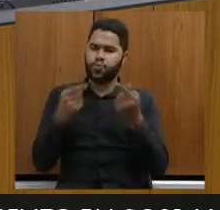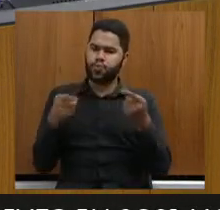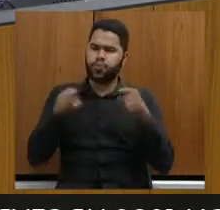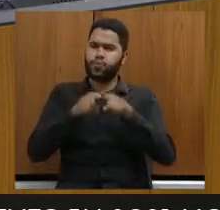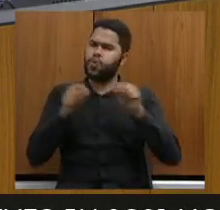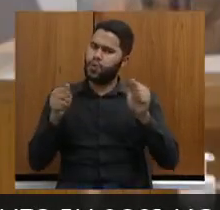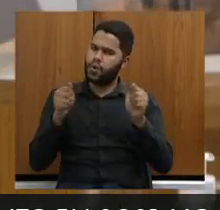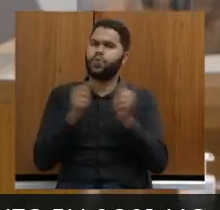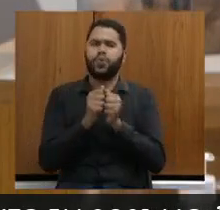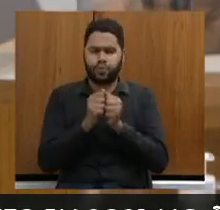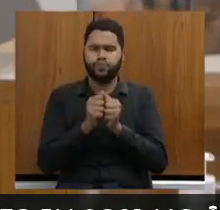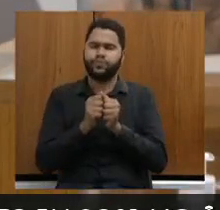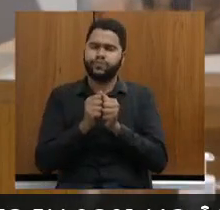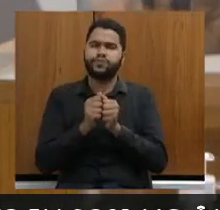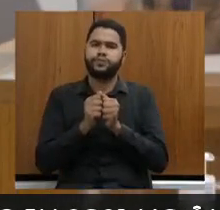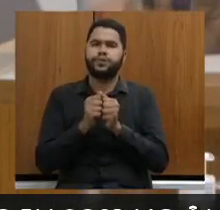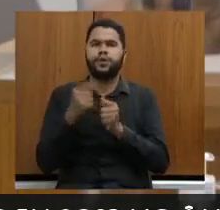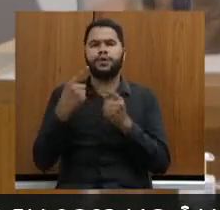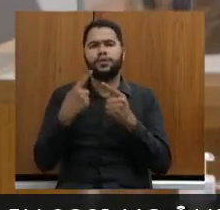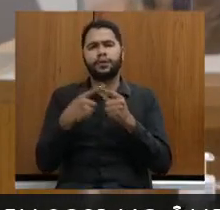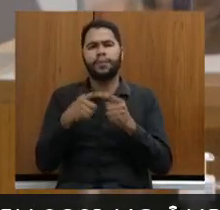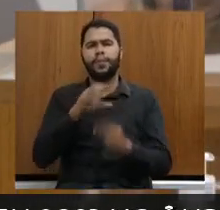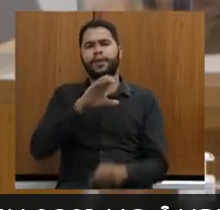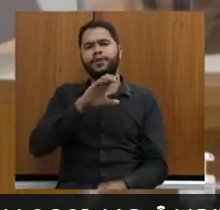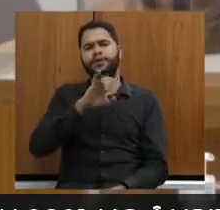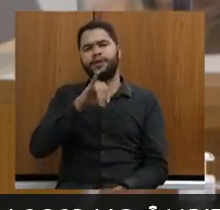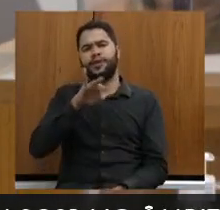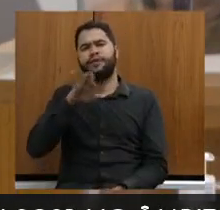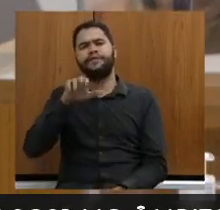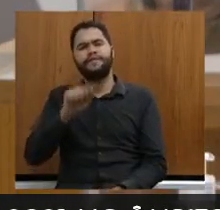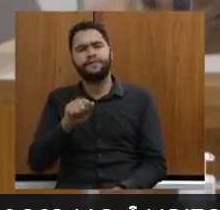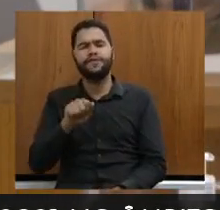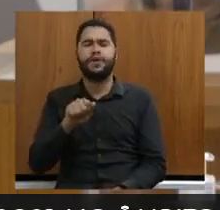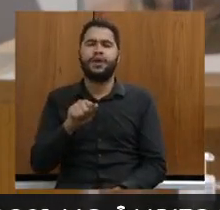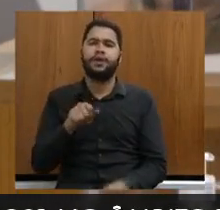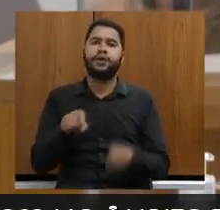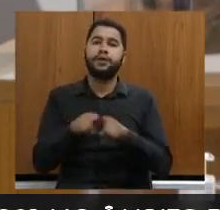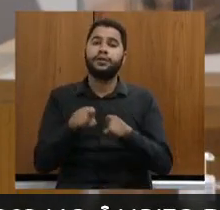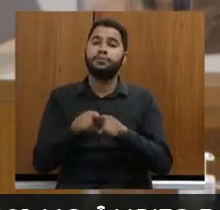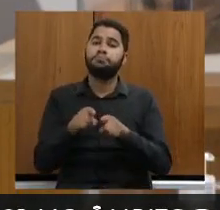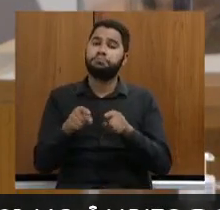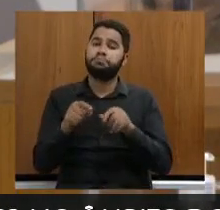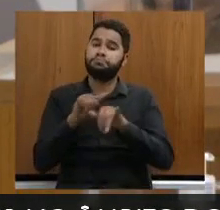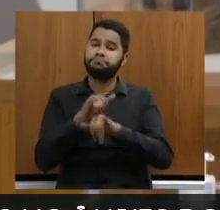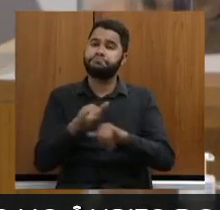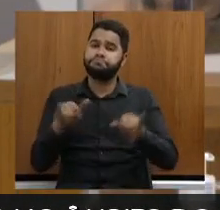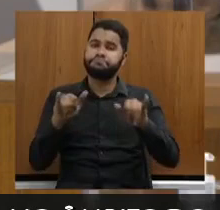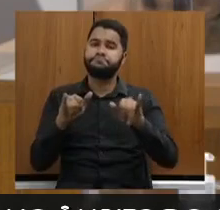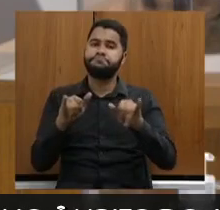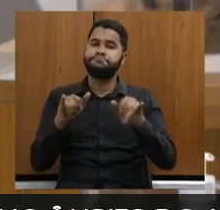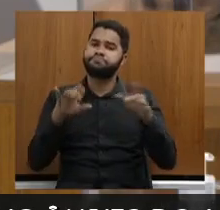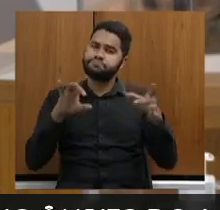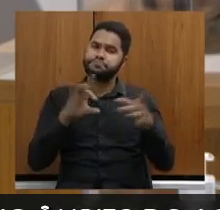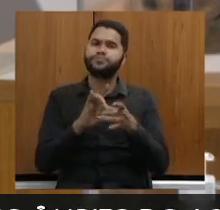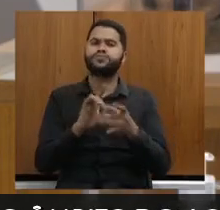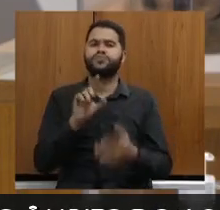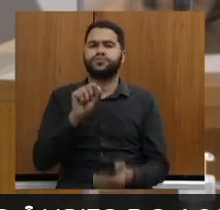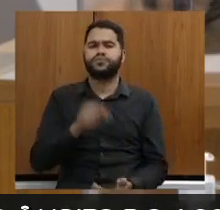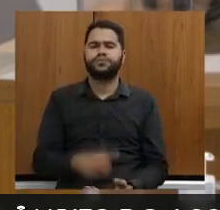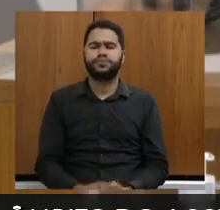conjunto nós víamos a seinfra discutindo com Fernando marcato e por sinal que é deixar aqui também com se e